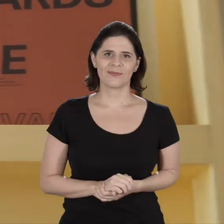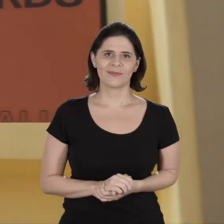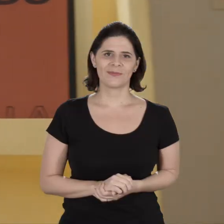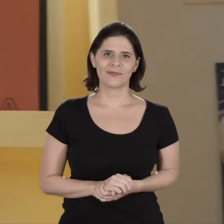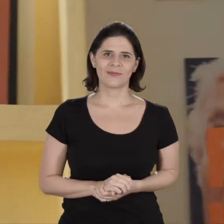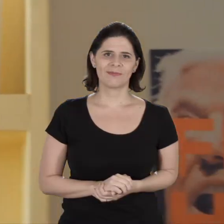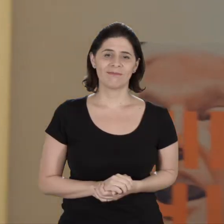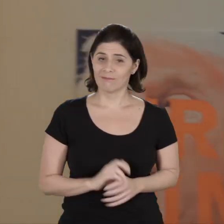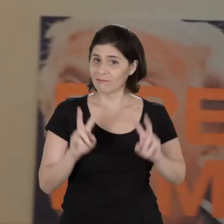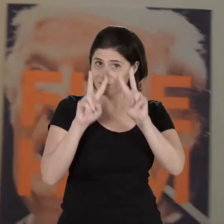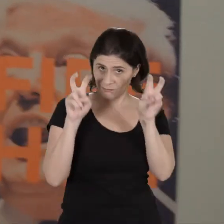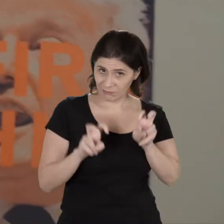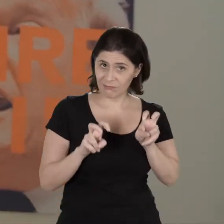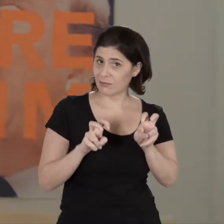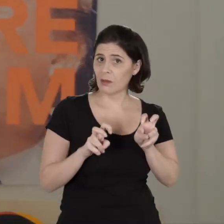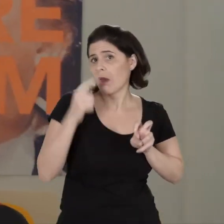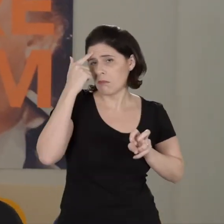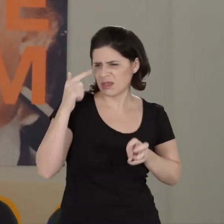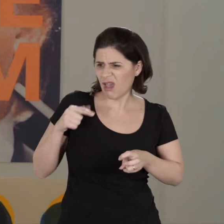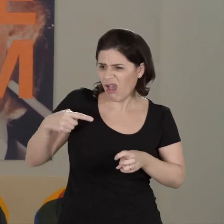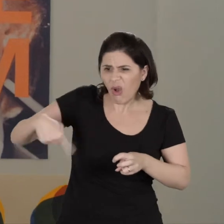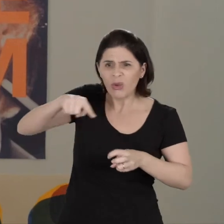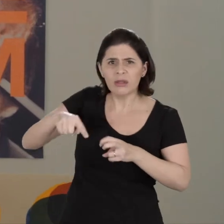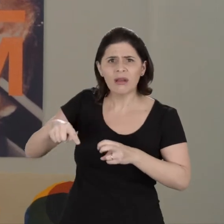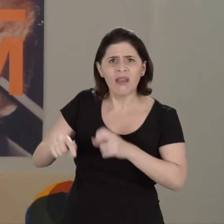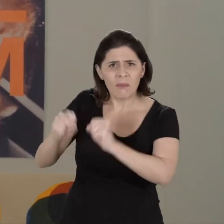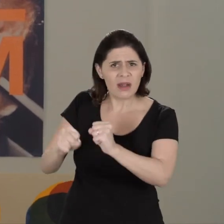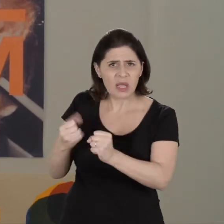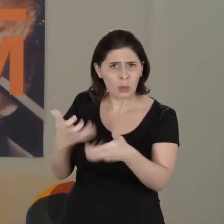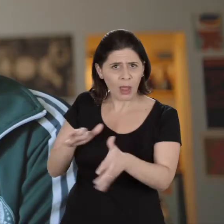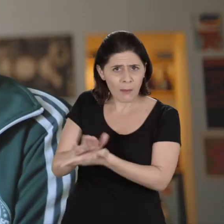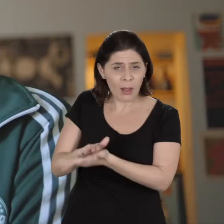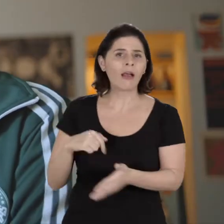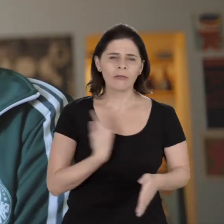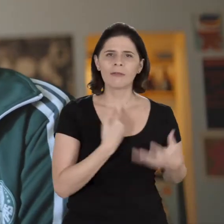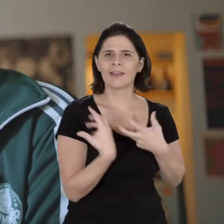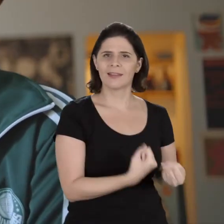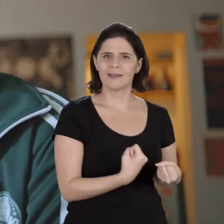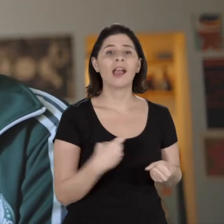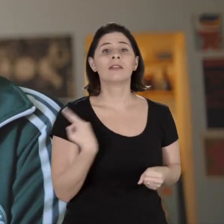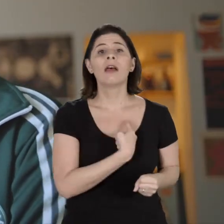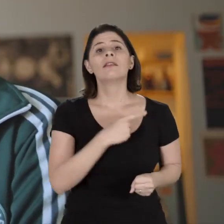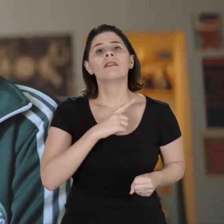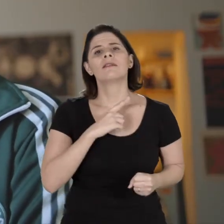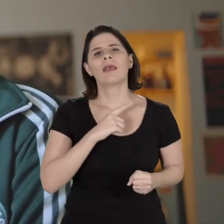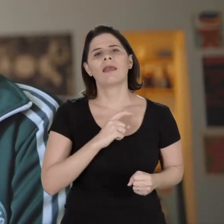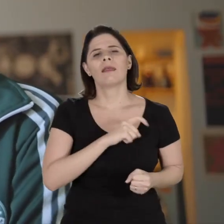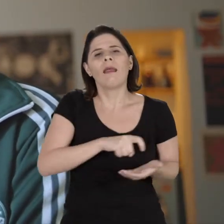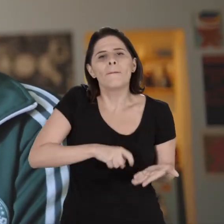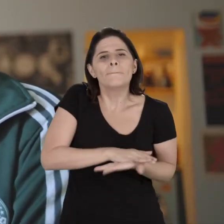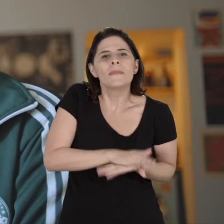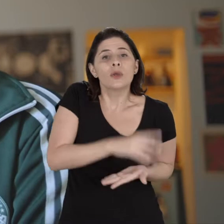O mote da editora sempre foi publicar o que ninguém mais quer publicar. O fato de a gente ter impressora possibilita muita coisa, então, sim, o